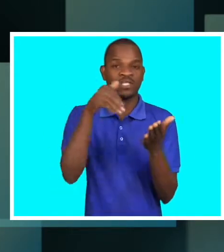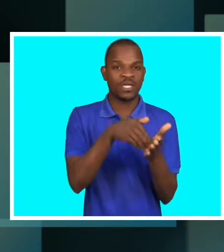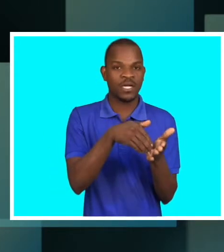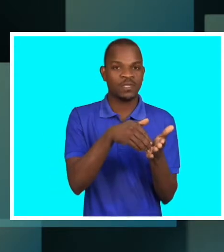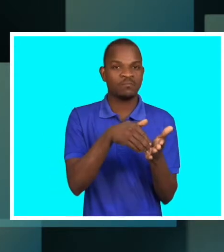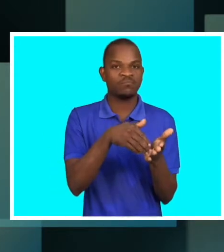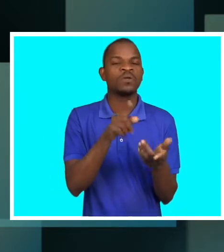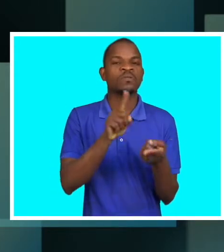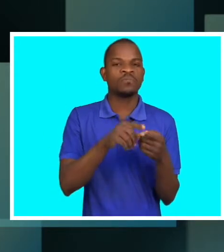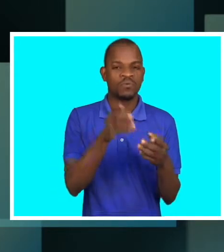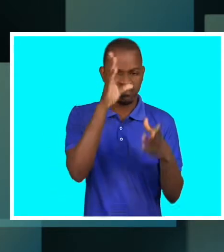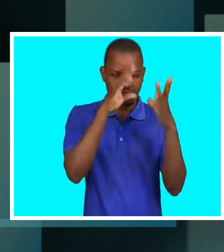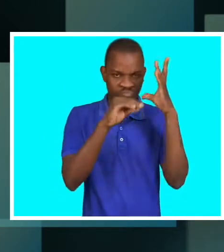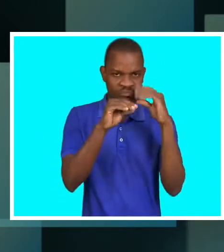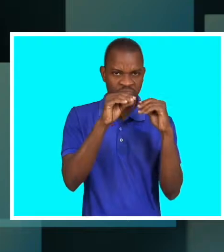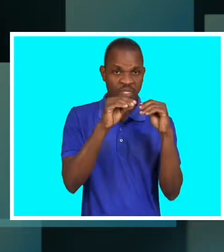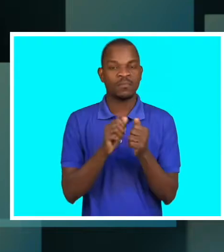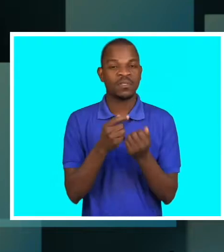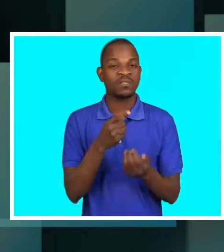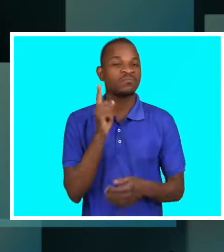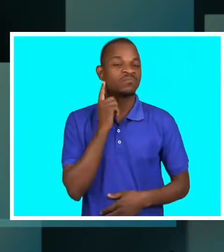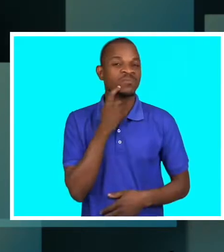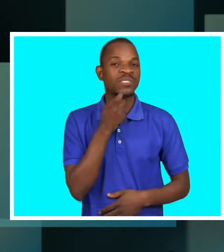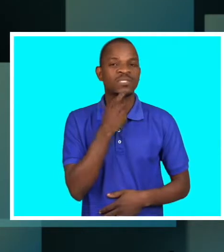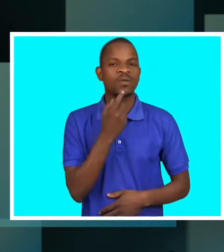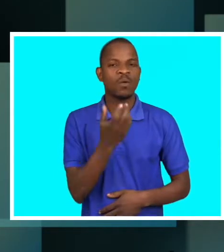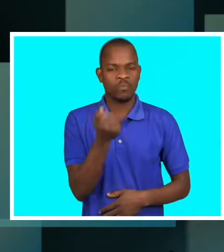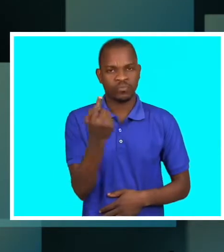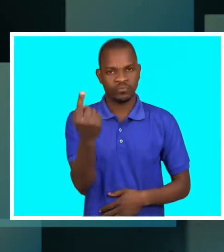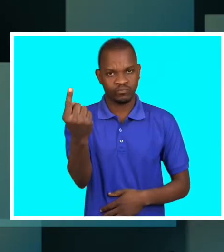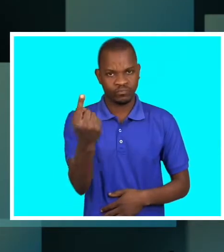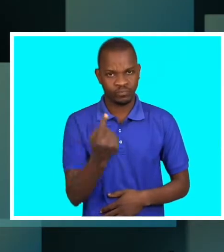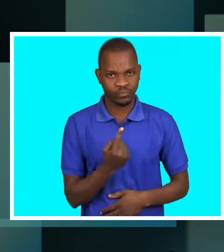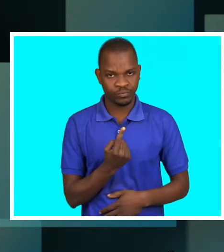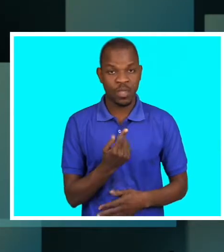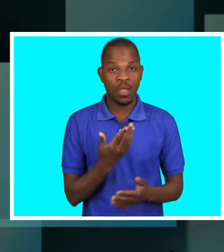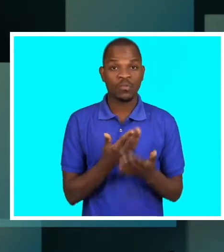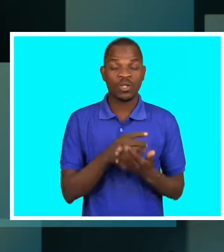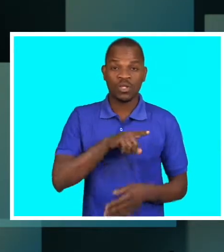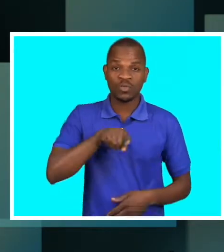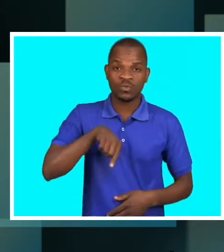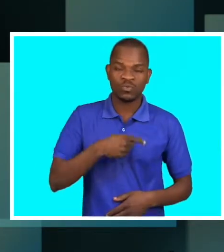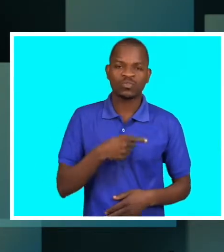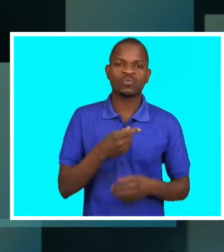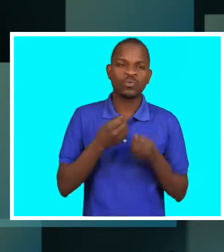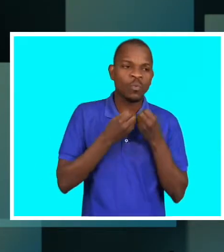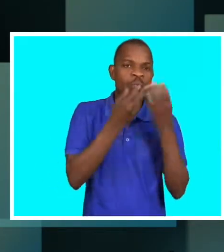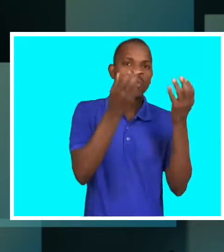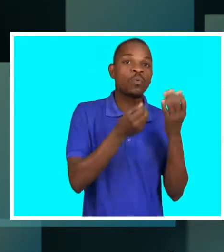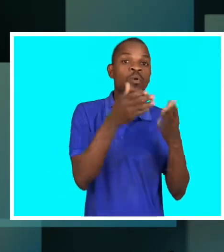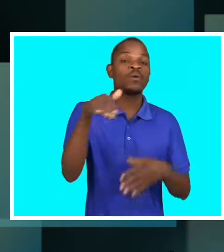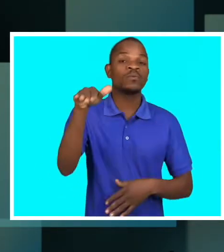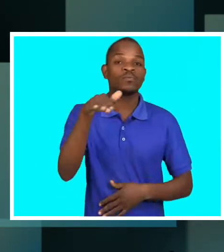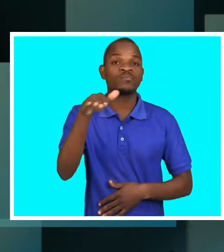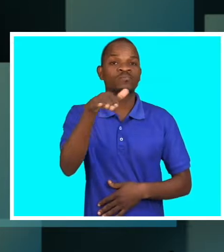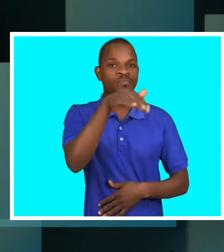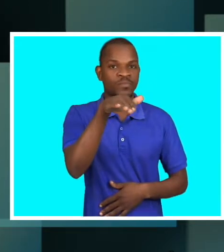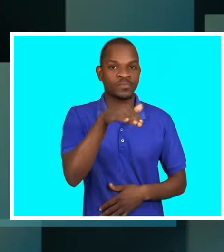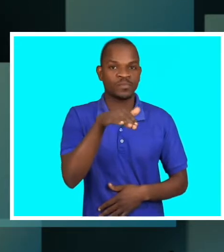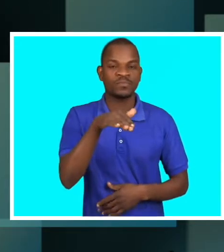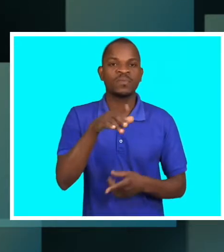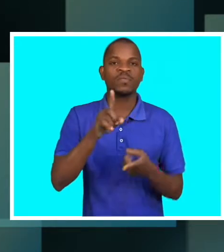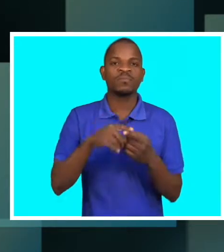chegar e como pode também se beneficiar dessa formação? é aproximar da associação porque andamos a fazer a divulgação aí nos